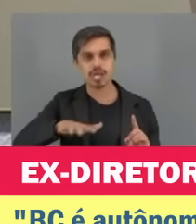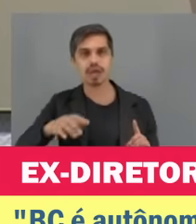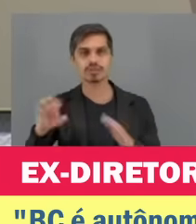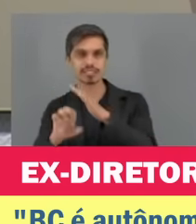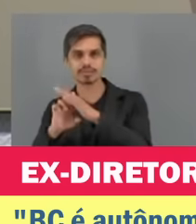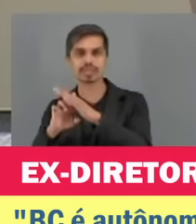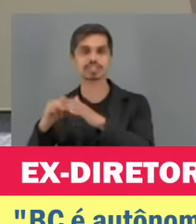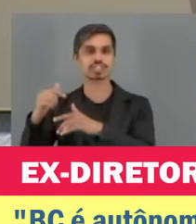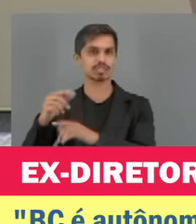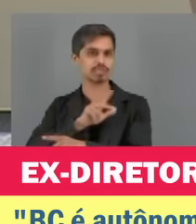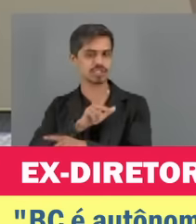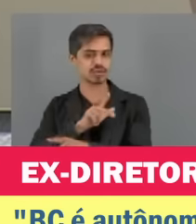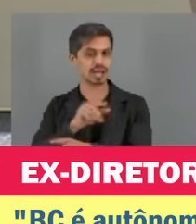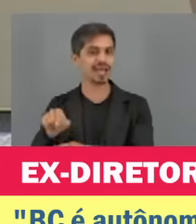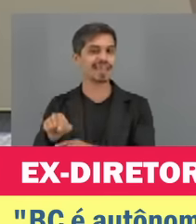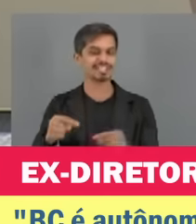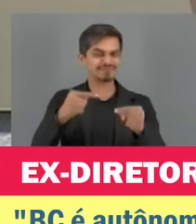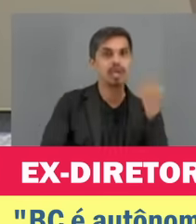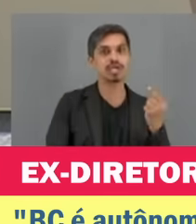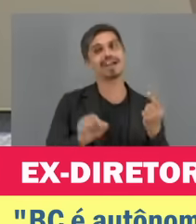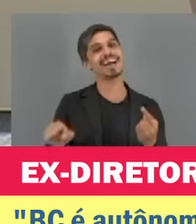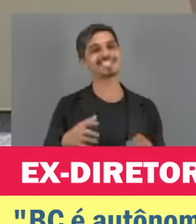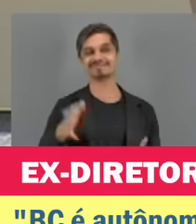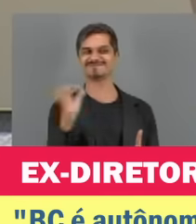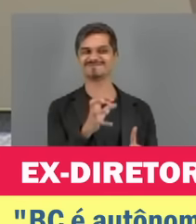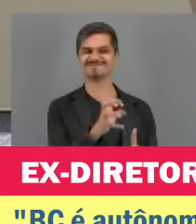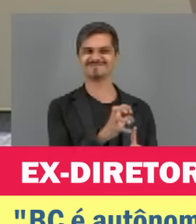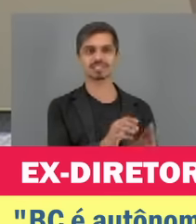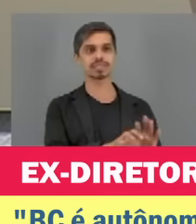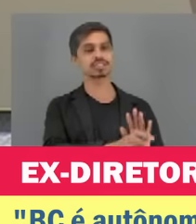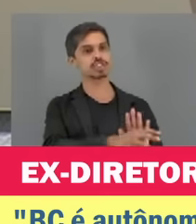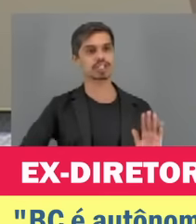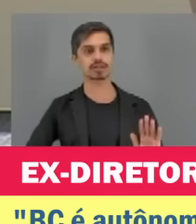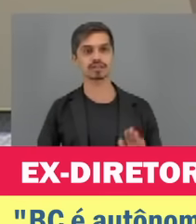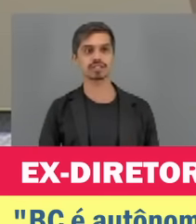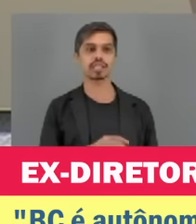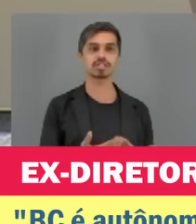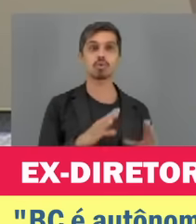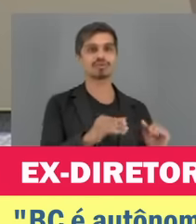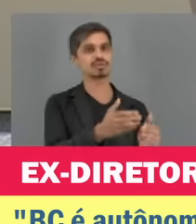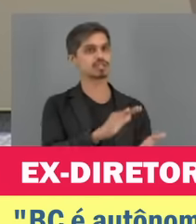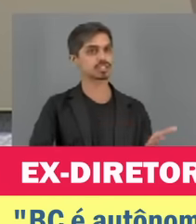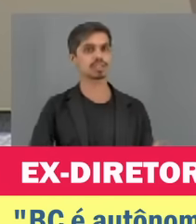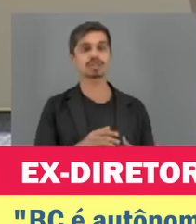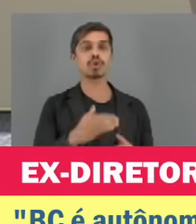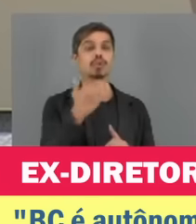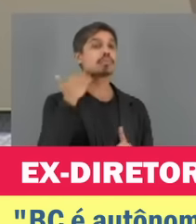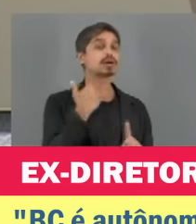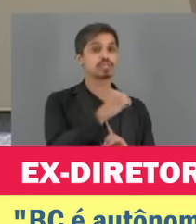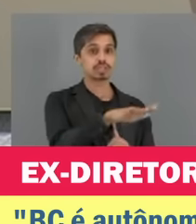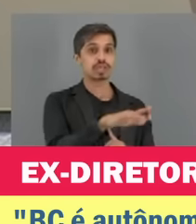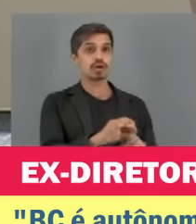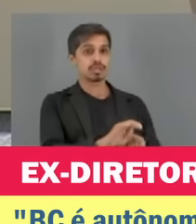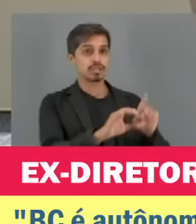uma carreira, digamos assim, confortável no sistema financeiro. Através da porta giratória, portanto, nós temos uma situação em que o Banco Central autônomo, legalmente,